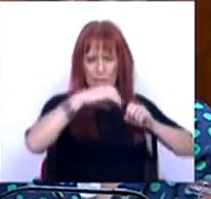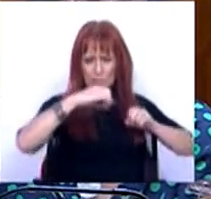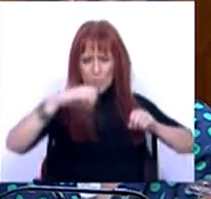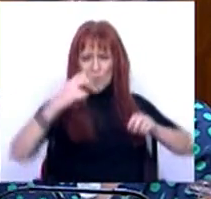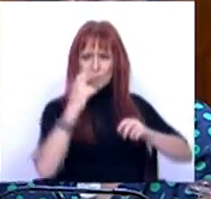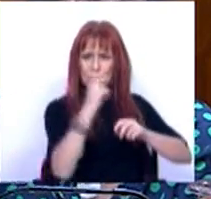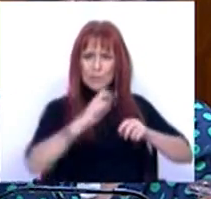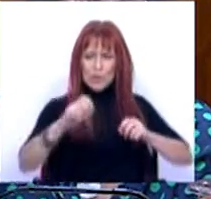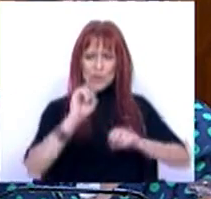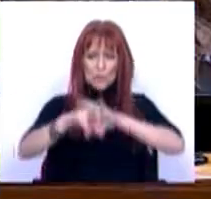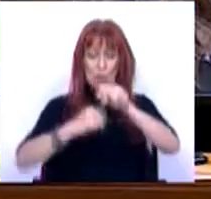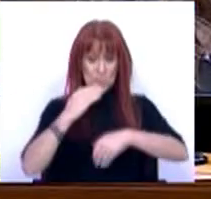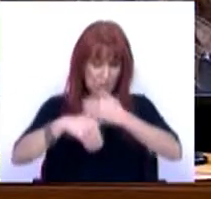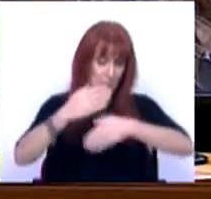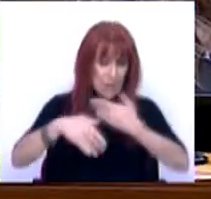e modernizada e em uso.